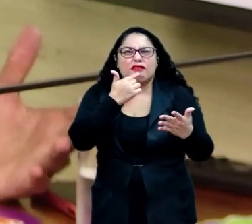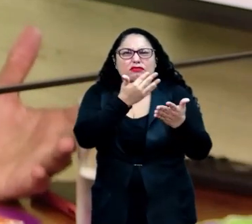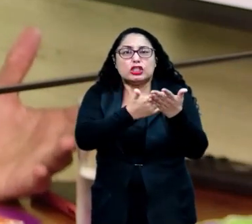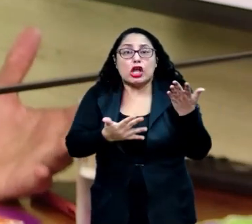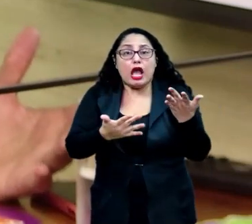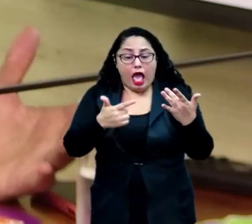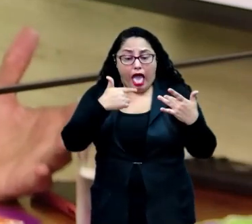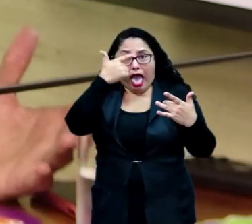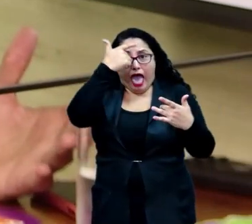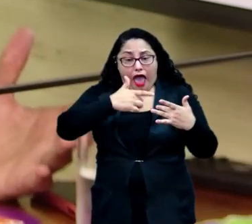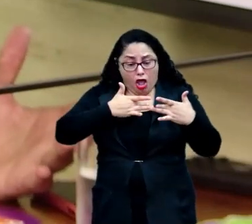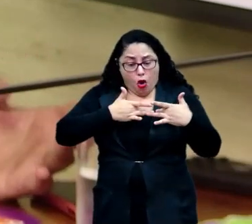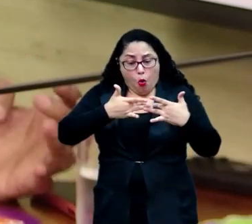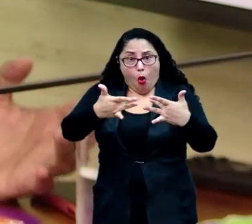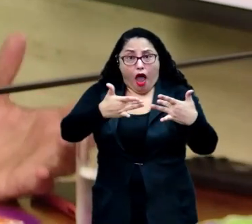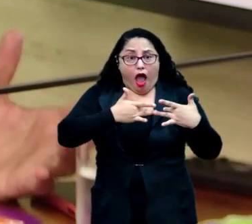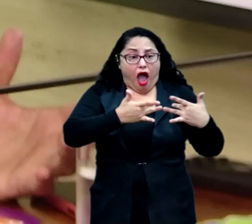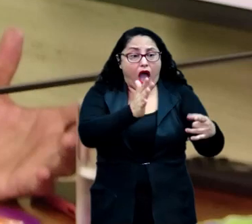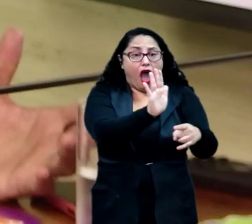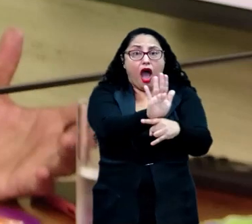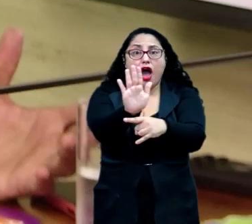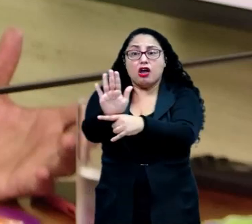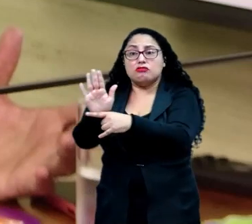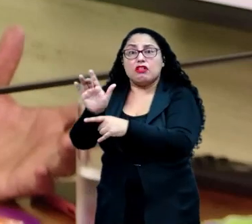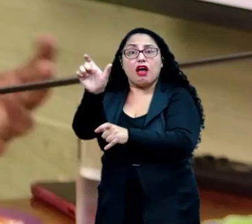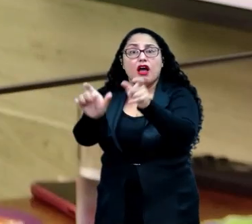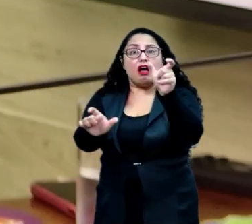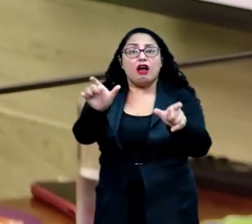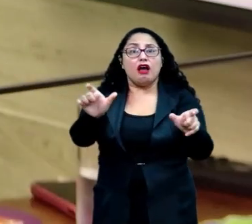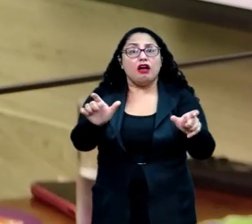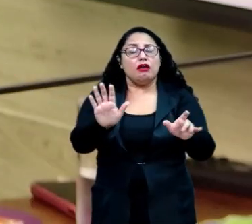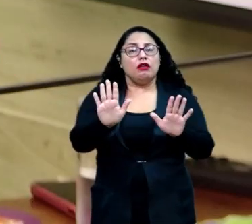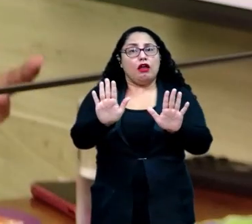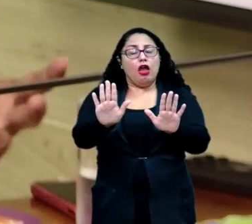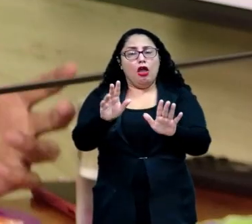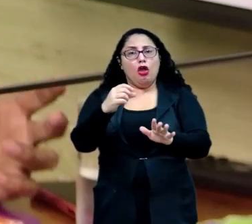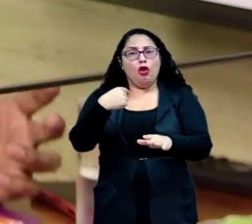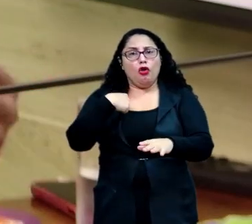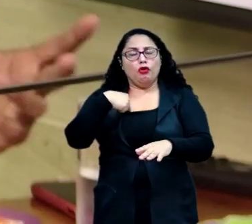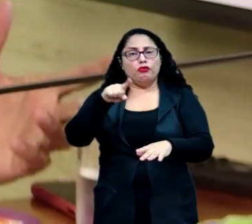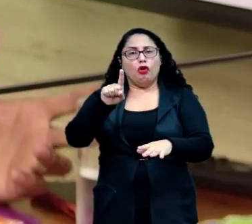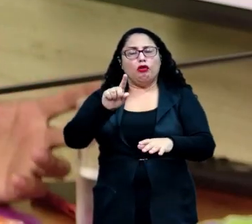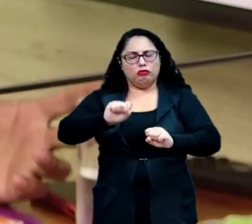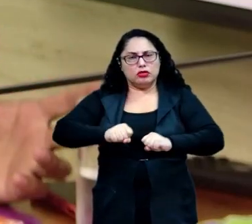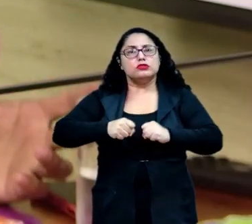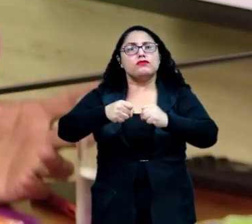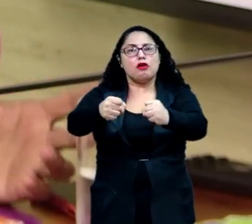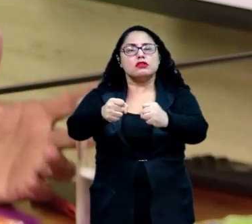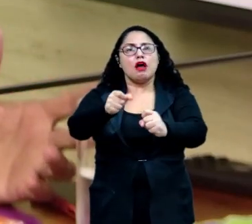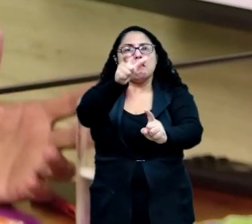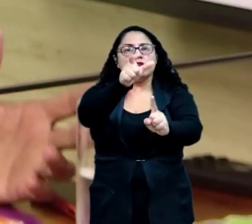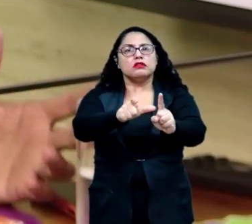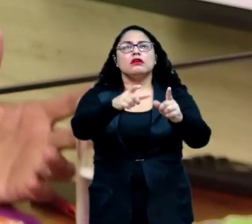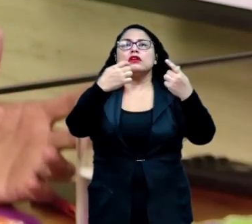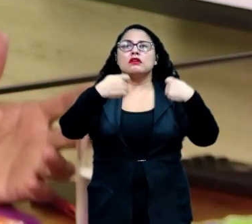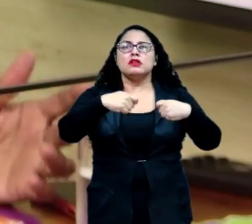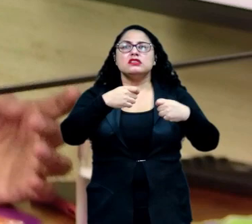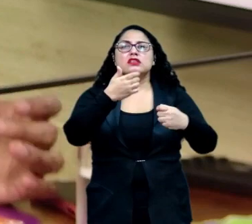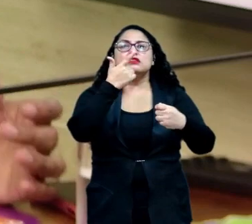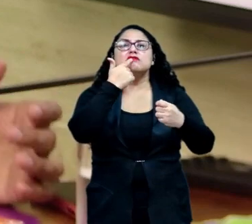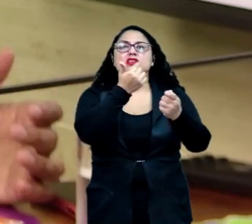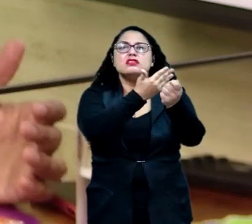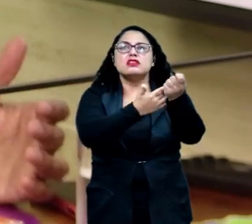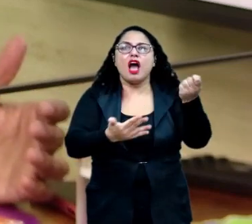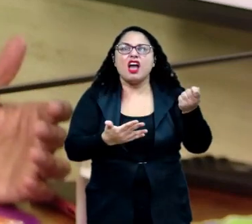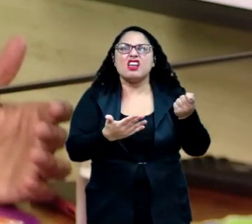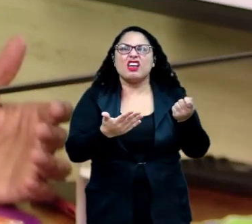de generosidade, né? De Uhum. solidariedade com o outro. De falar, peraí, eu vou me dedicar aqui a alguém que está precisando de sangue.